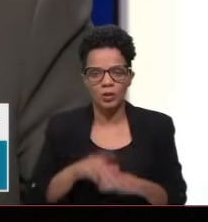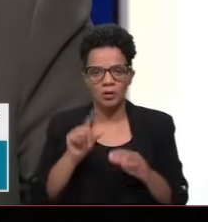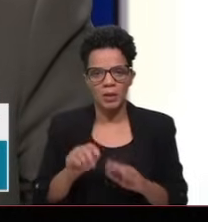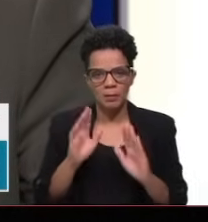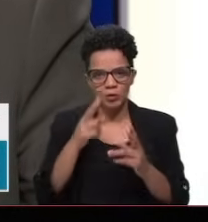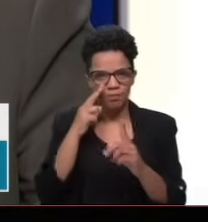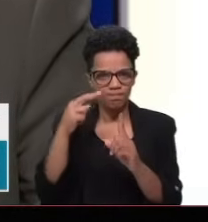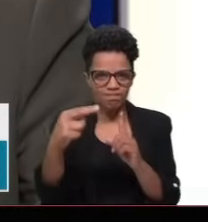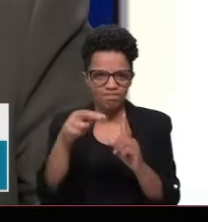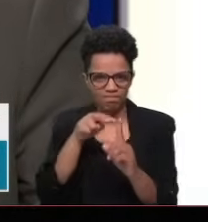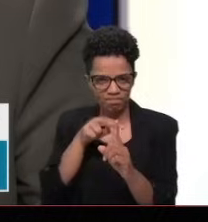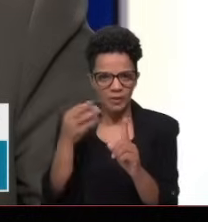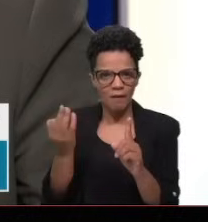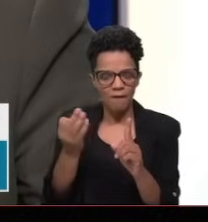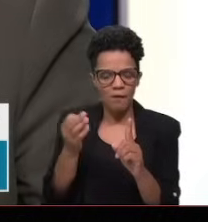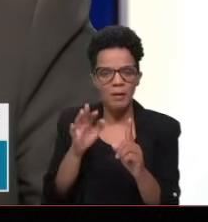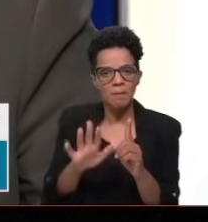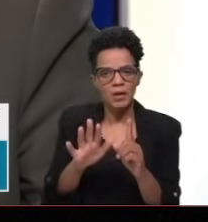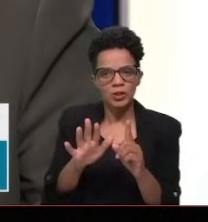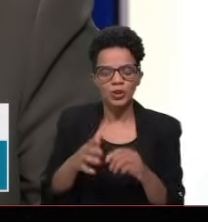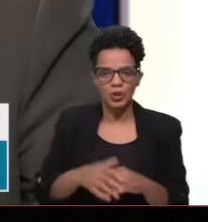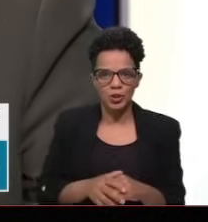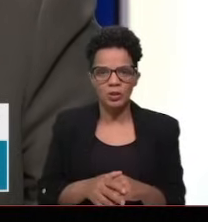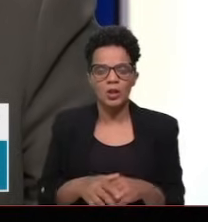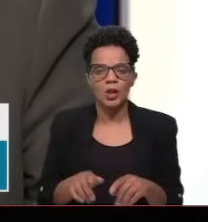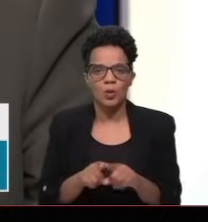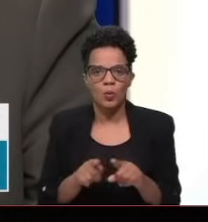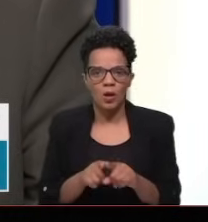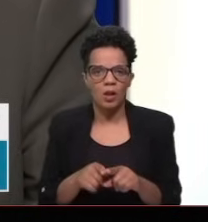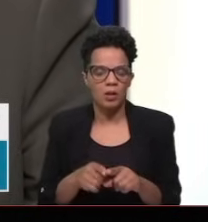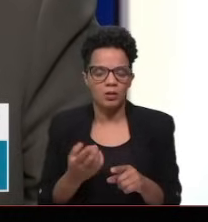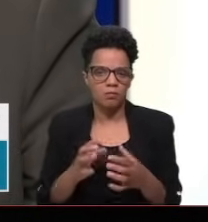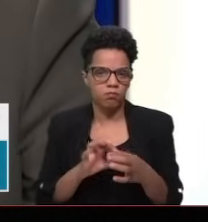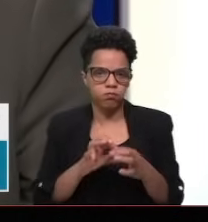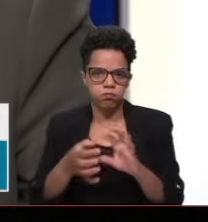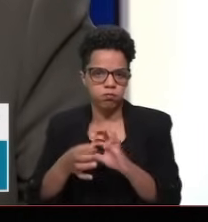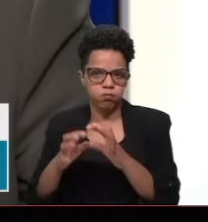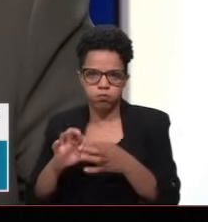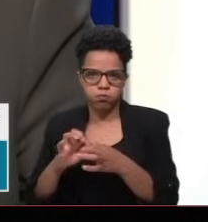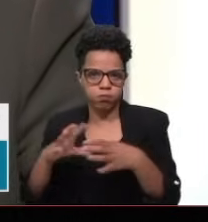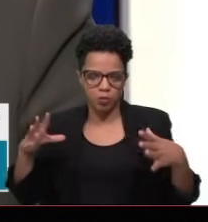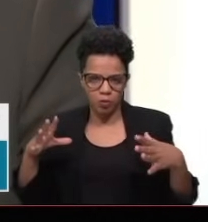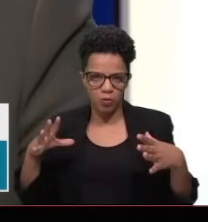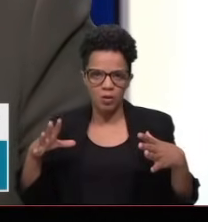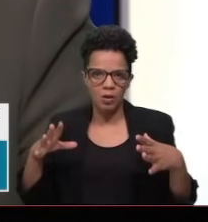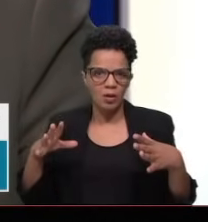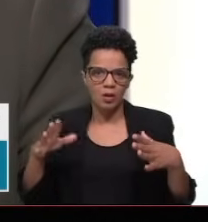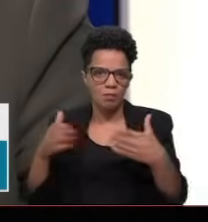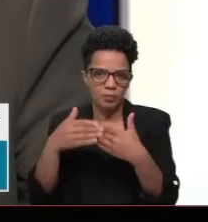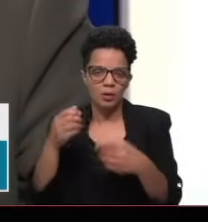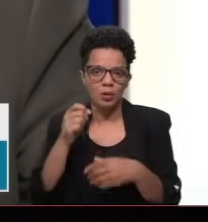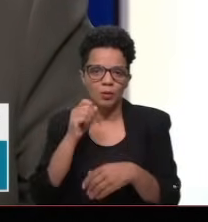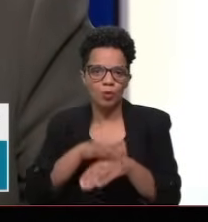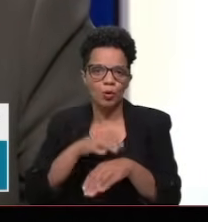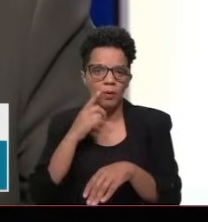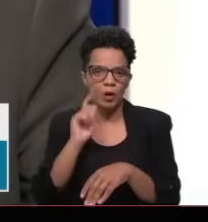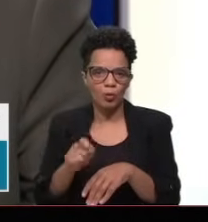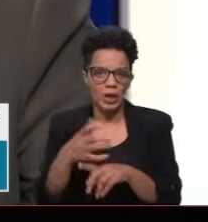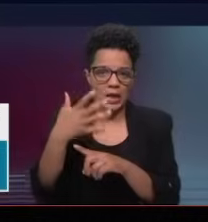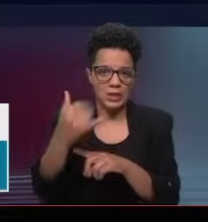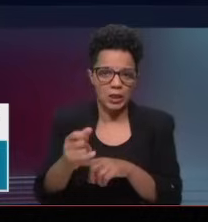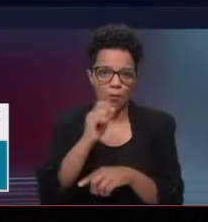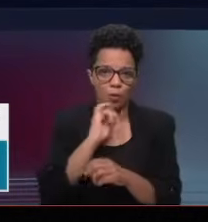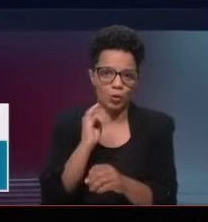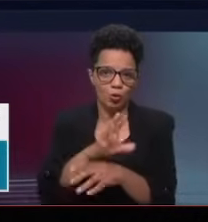perspectiva mas não faz sentido fecharmos as portas porque a seguir à Ucrânia pode vir a Geórgia e nós temos visto e já foi referido noutro